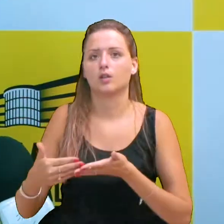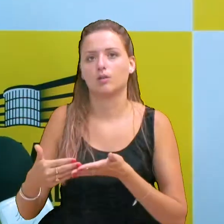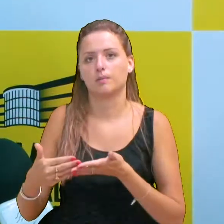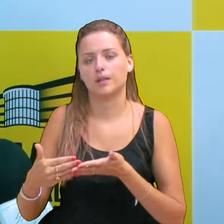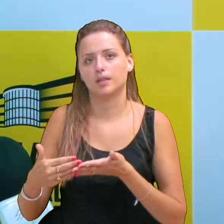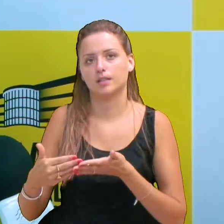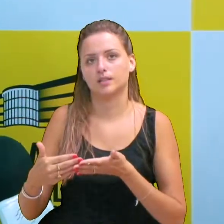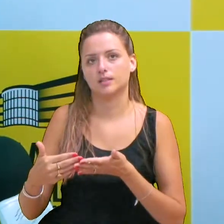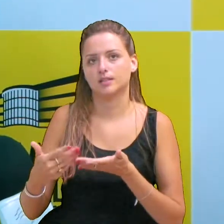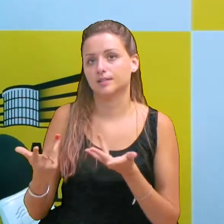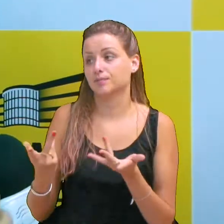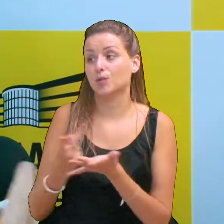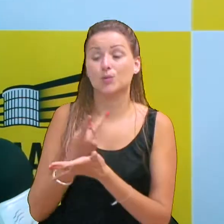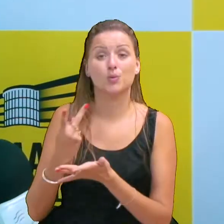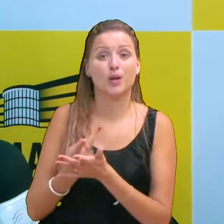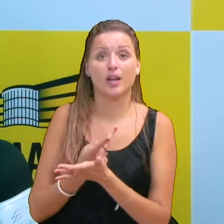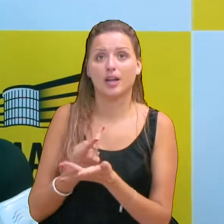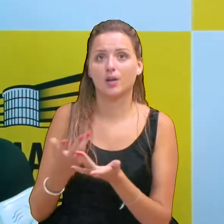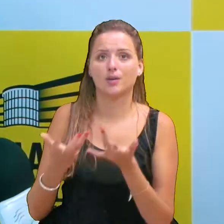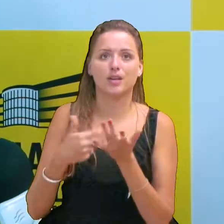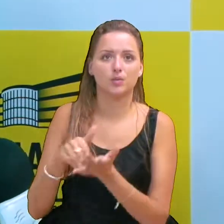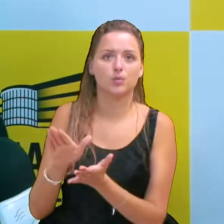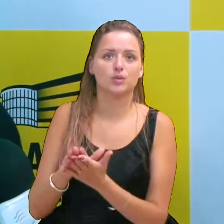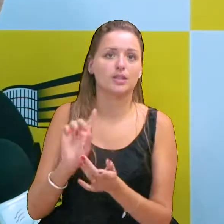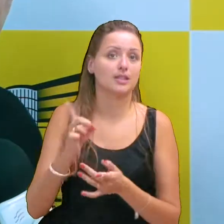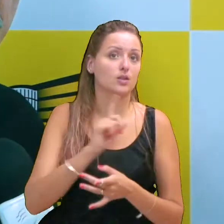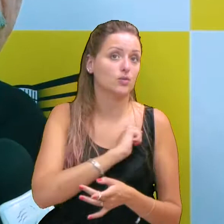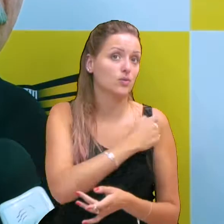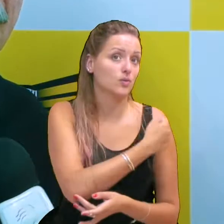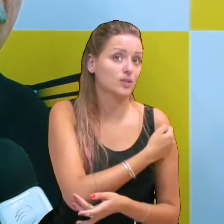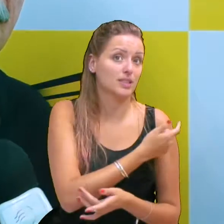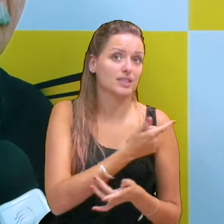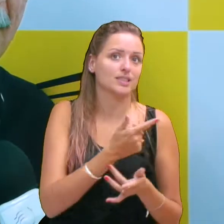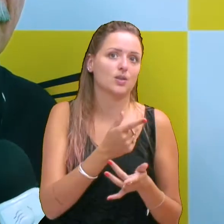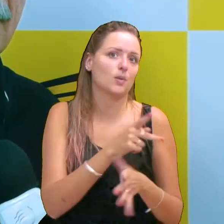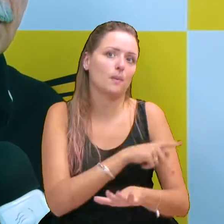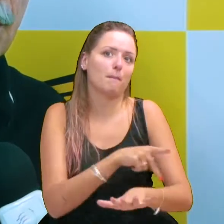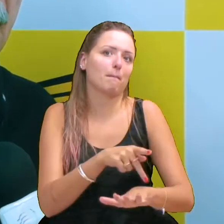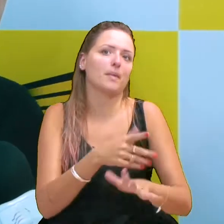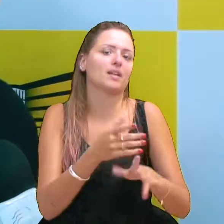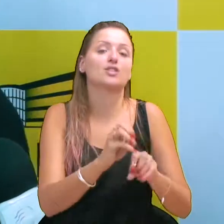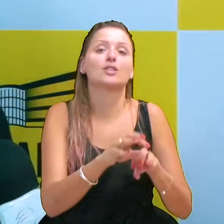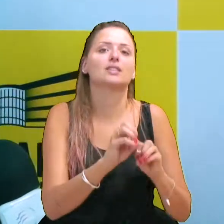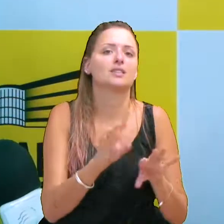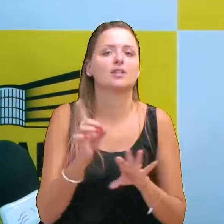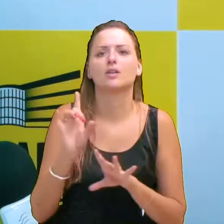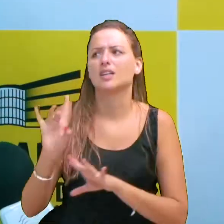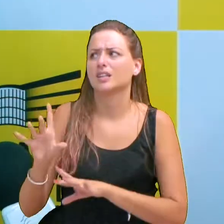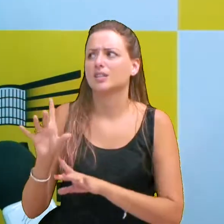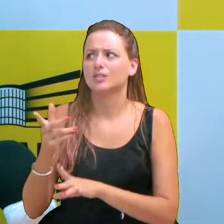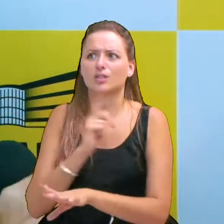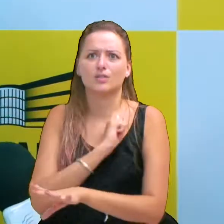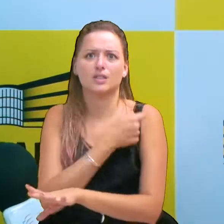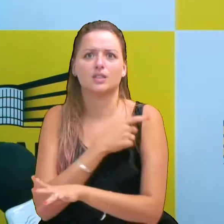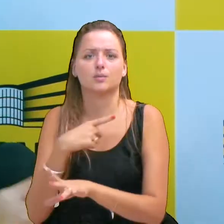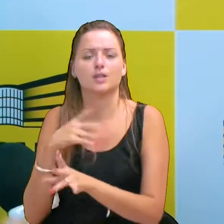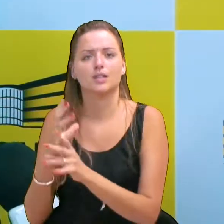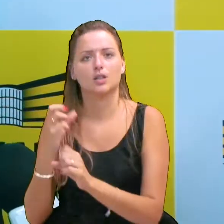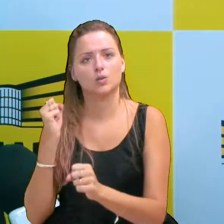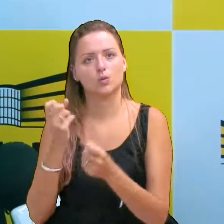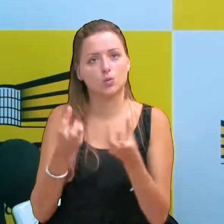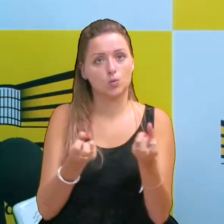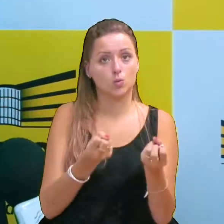parte punitiva e não se faz uma fiscalização pedagógica, se faz uma fiscalização arrecadatória, ao ponto de um